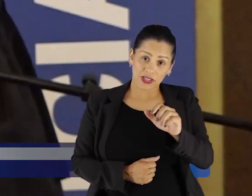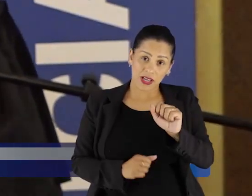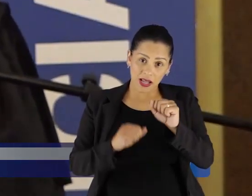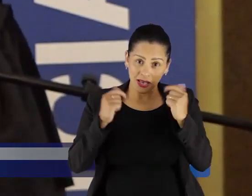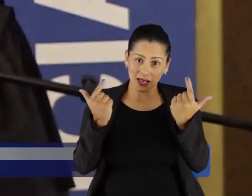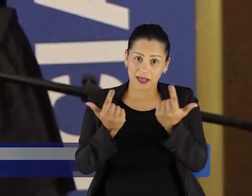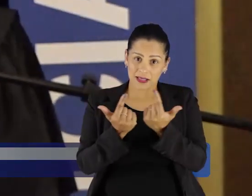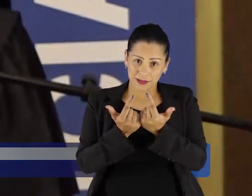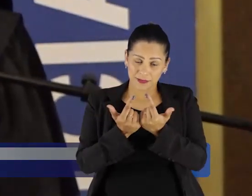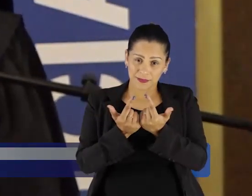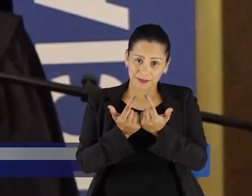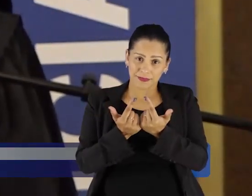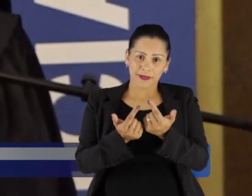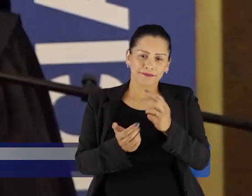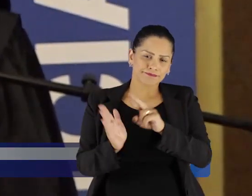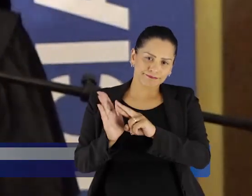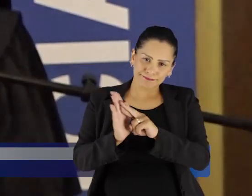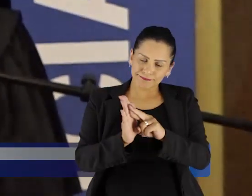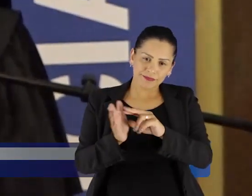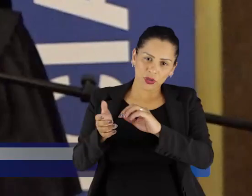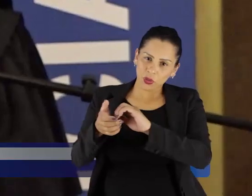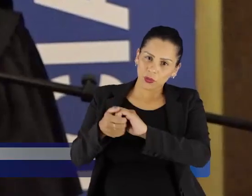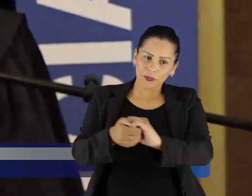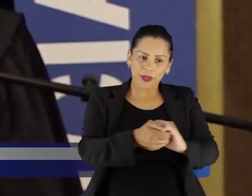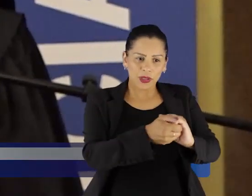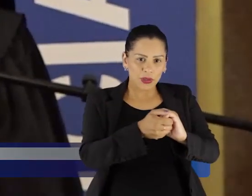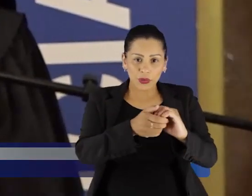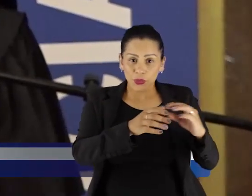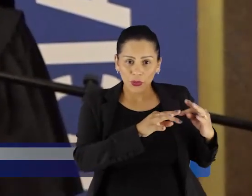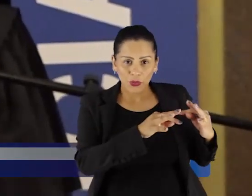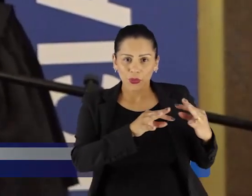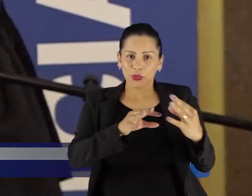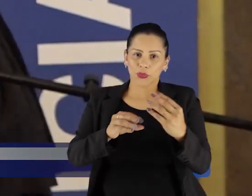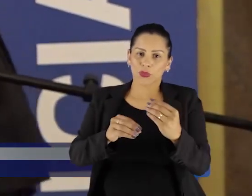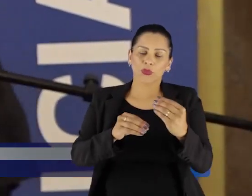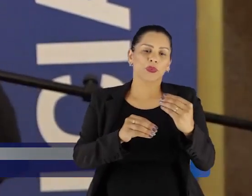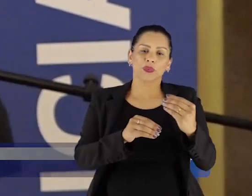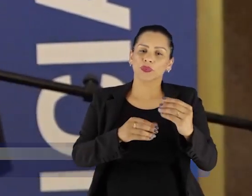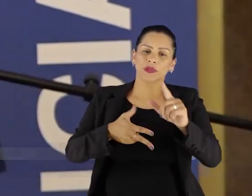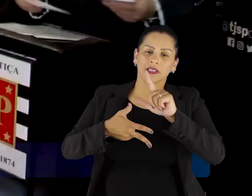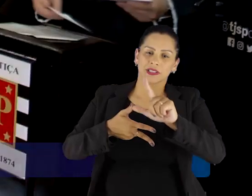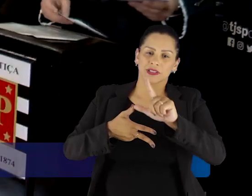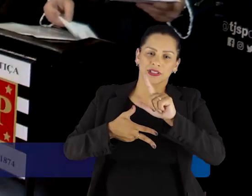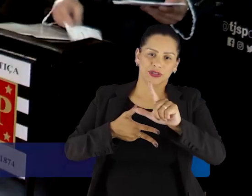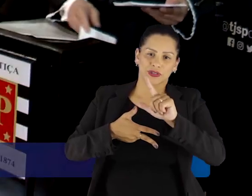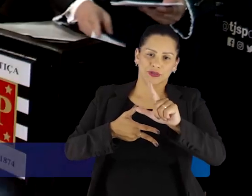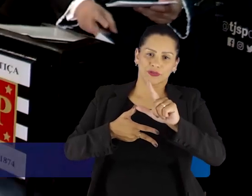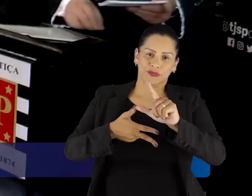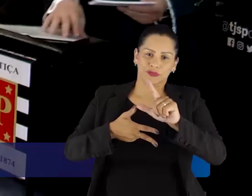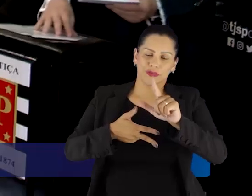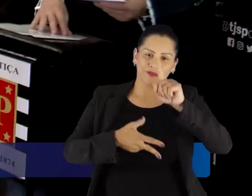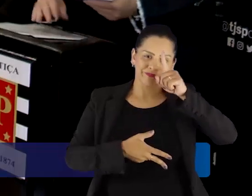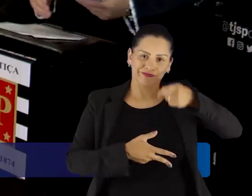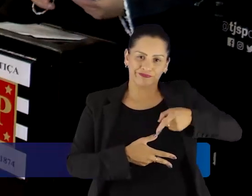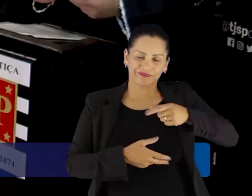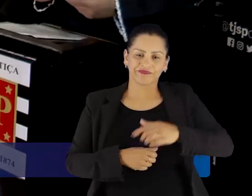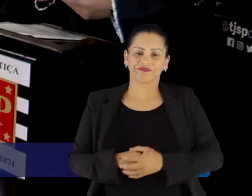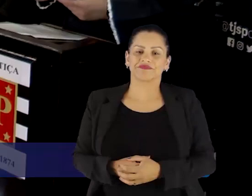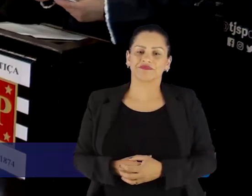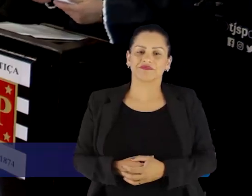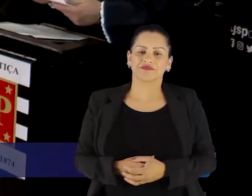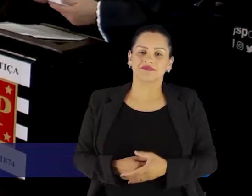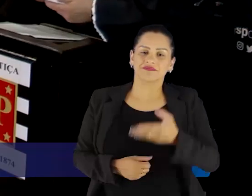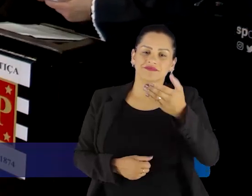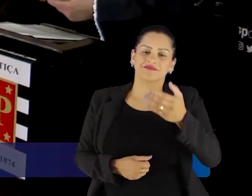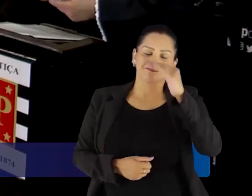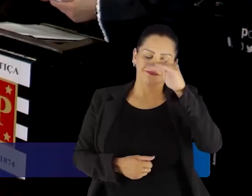na pessoa de quem comprimento tô todas as autoridades do Poder Legislativo estadual a refletir